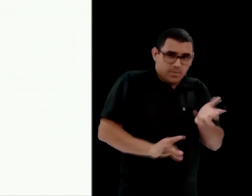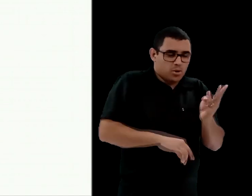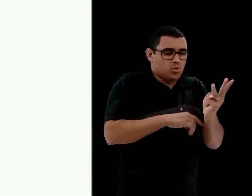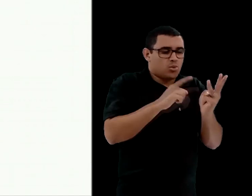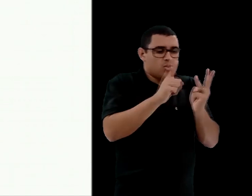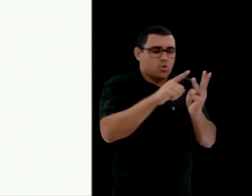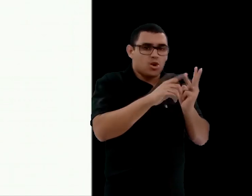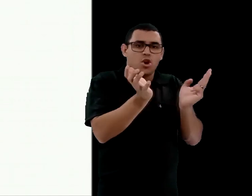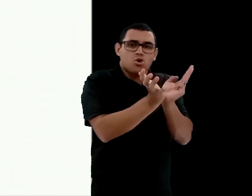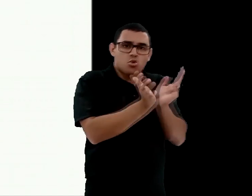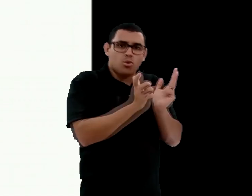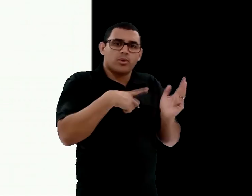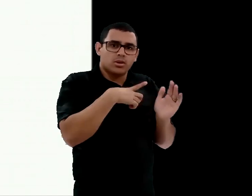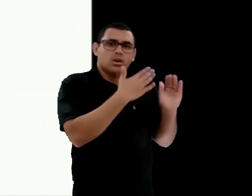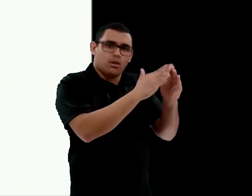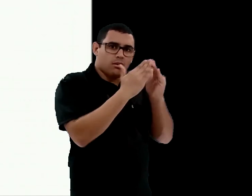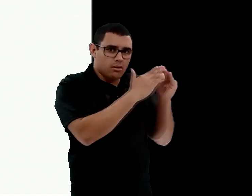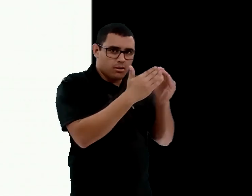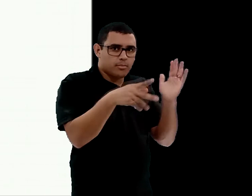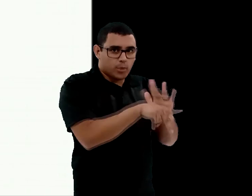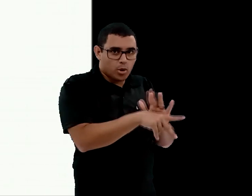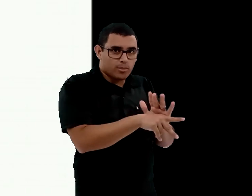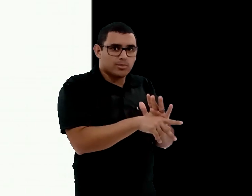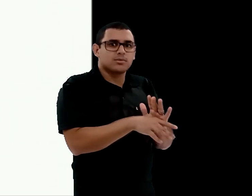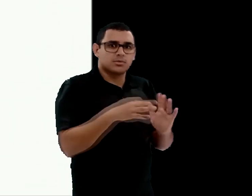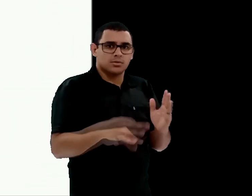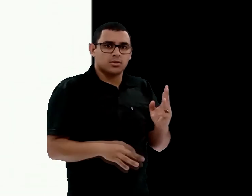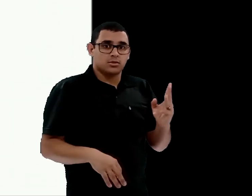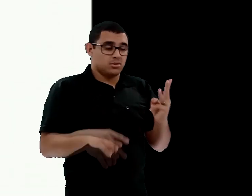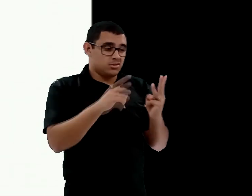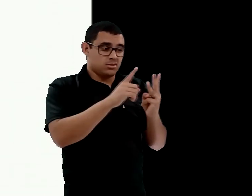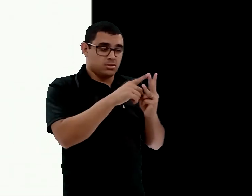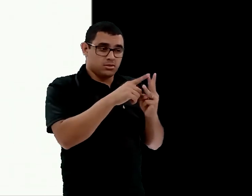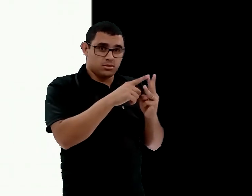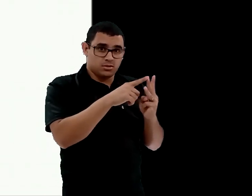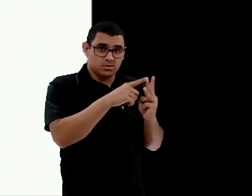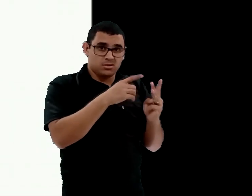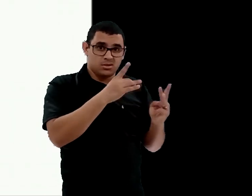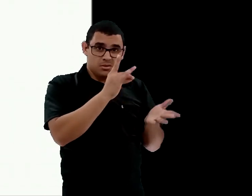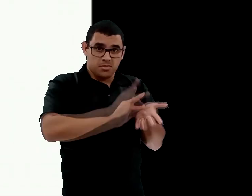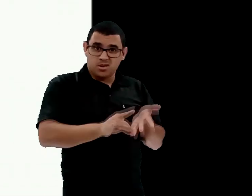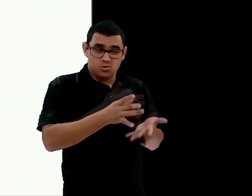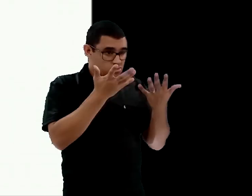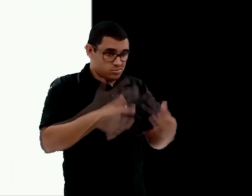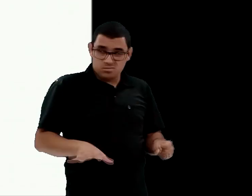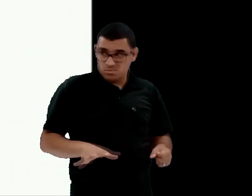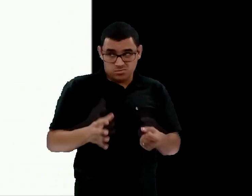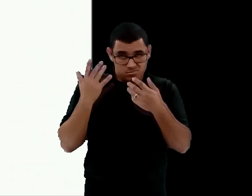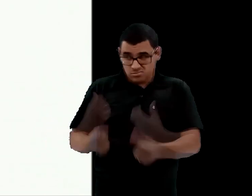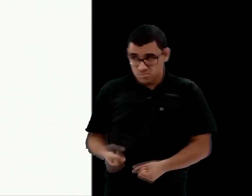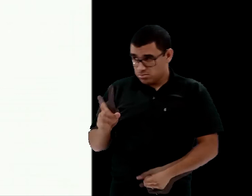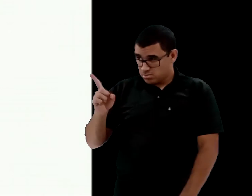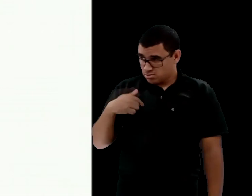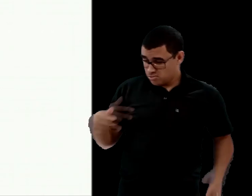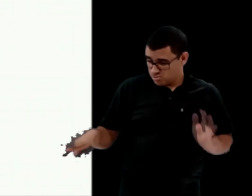dos portugueses, era reservada a guerra, a dura lei da escravidão. Justamente aqueles que se recusavam a adotar os costumes